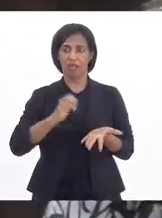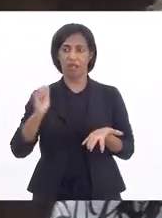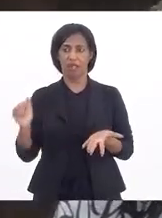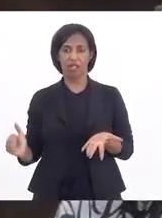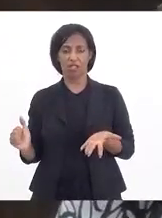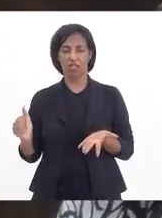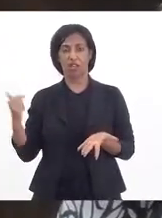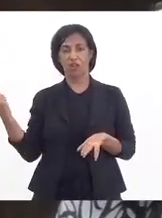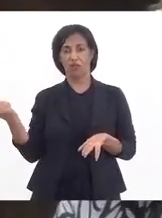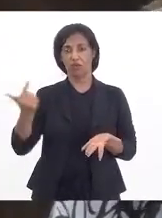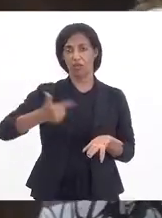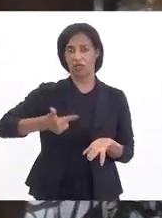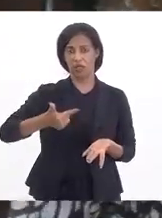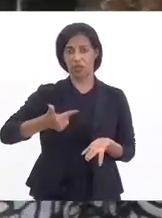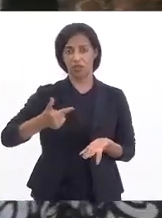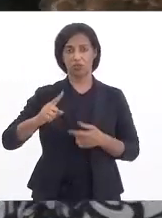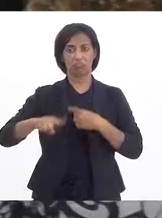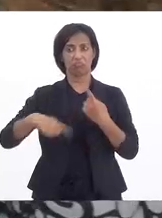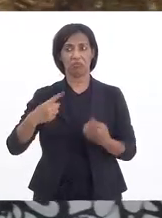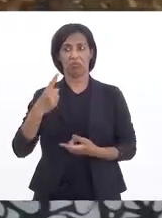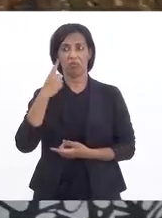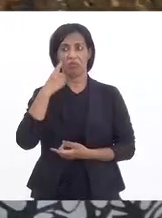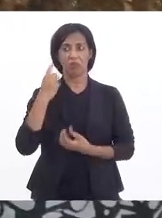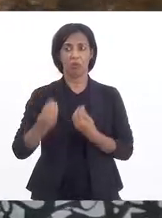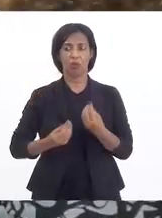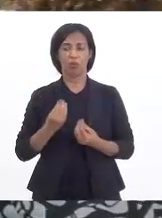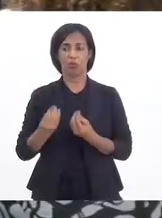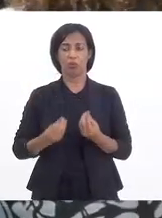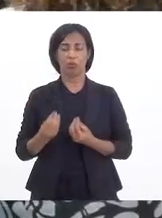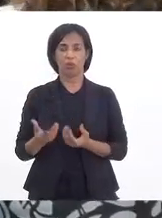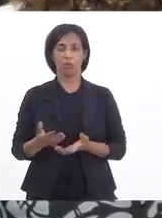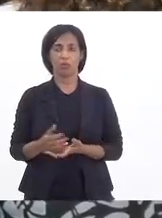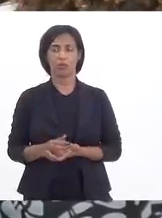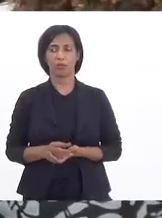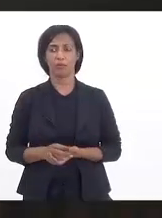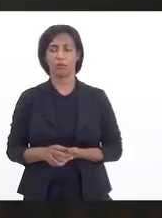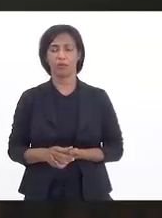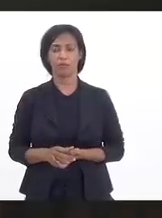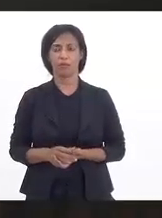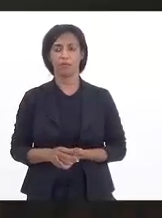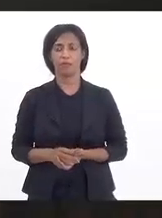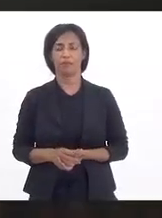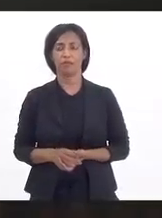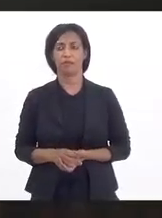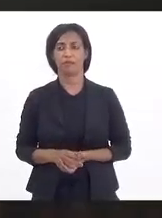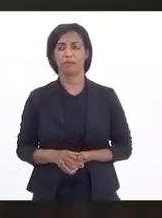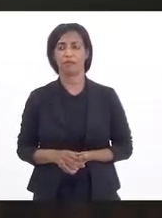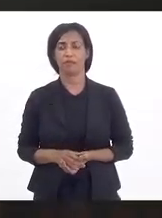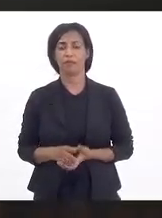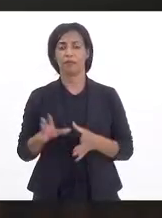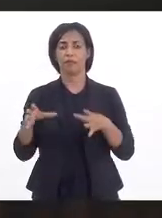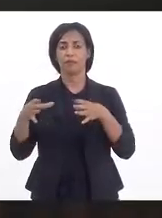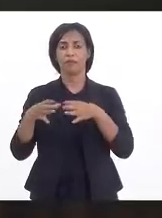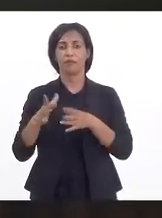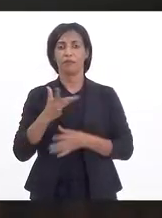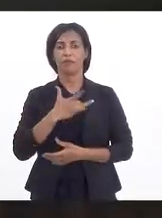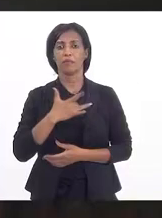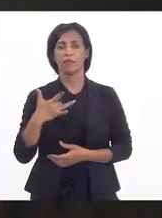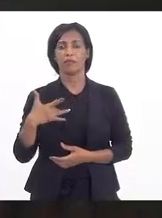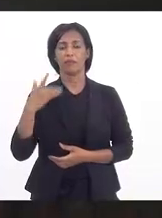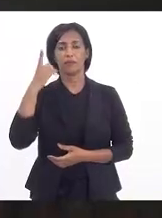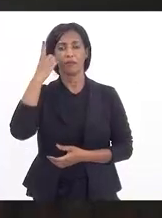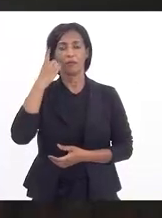volta agora de segunda e no e depois a gente ver como é que fica e pela comissão de saúde